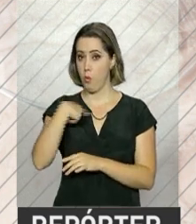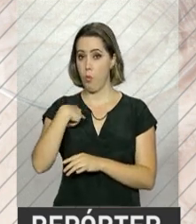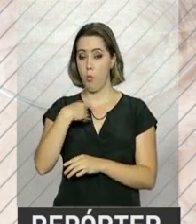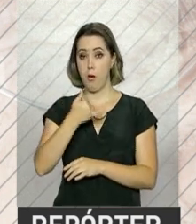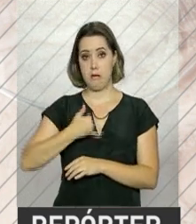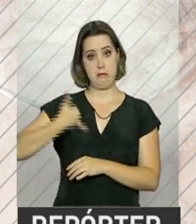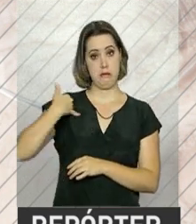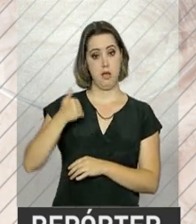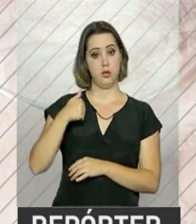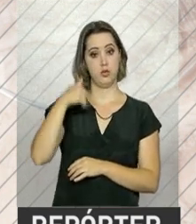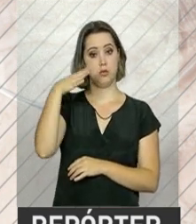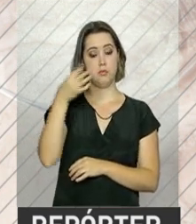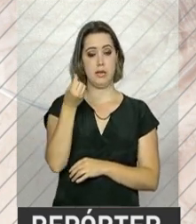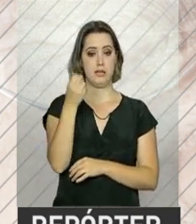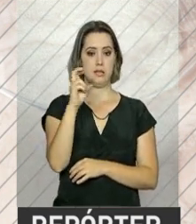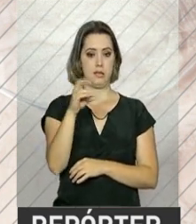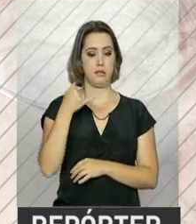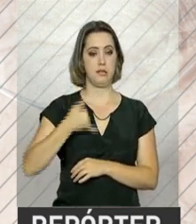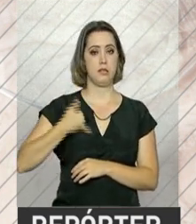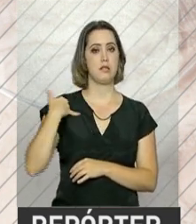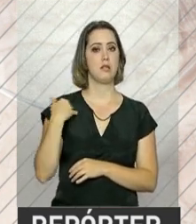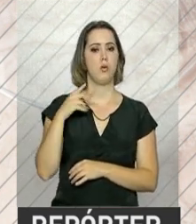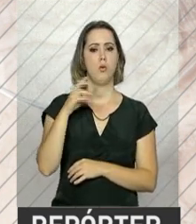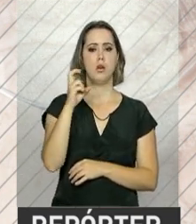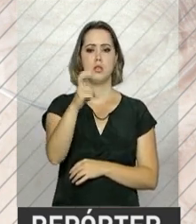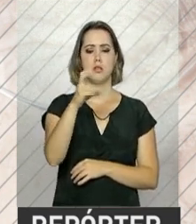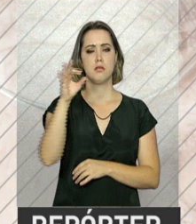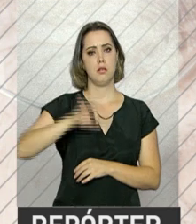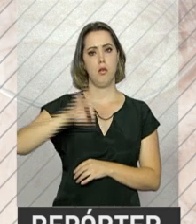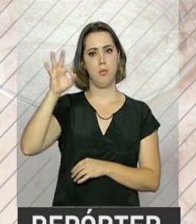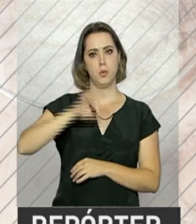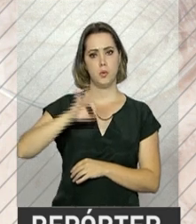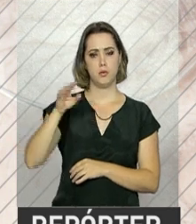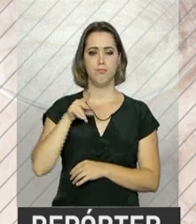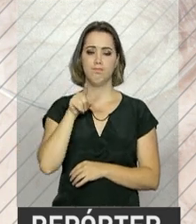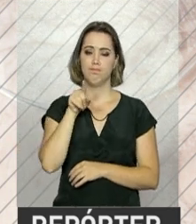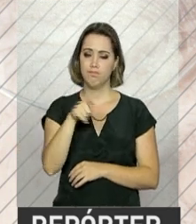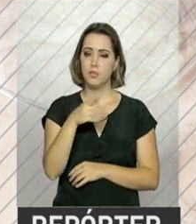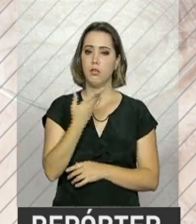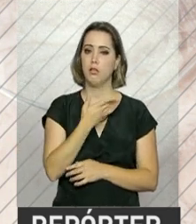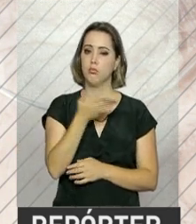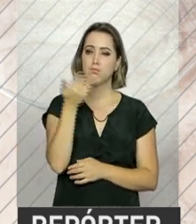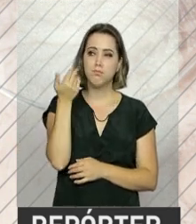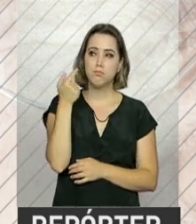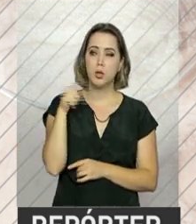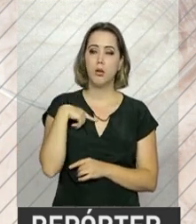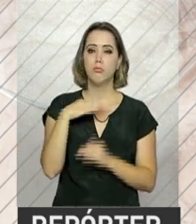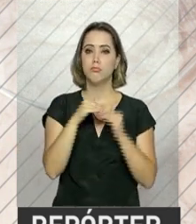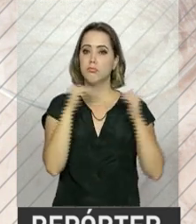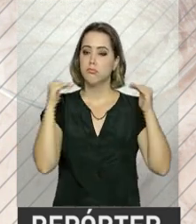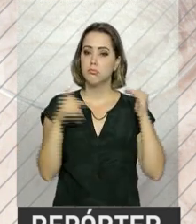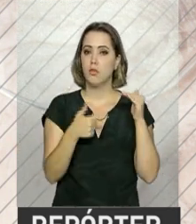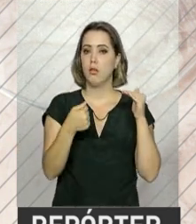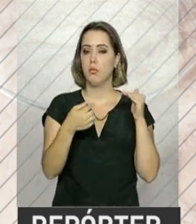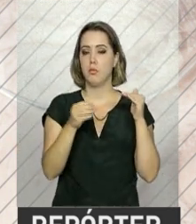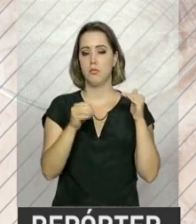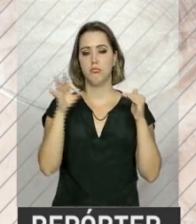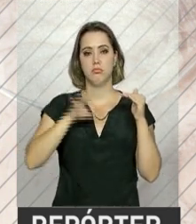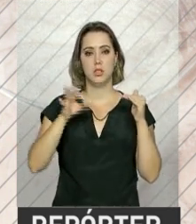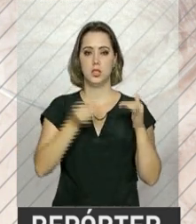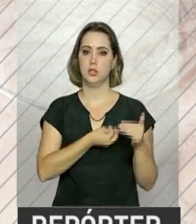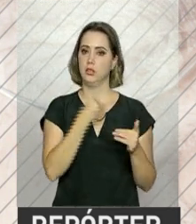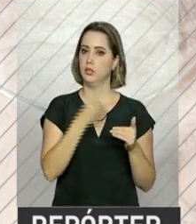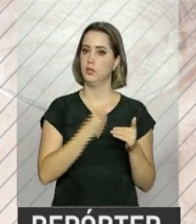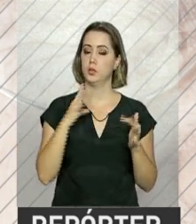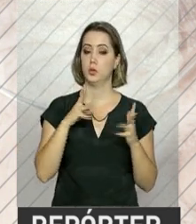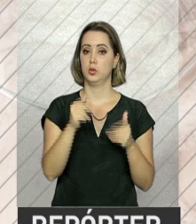total naquele ano a expectativa de vida era de menos de 70 anos mas a pirâmide etária vem se transformando ao longo